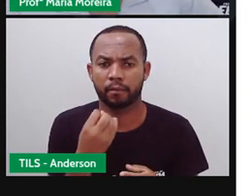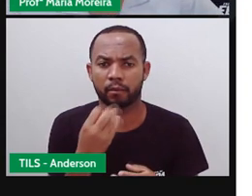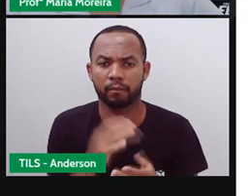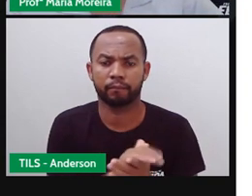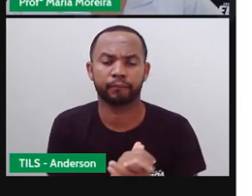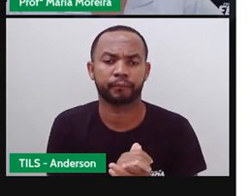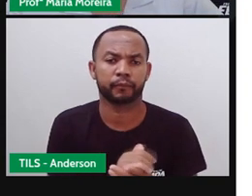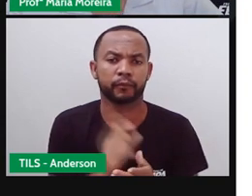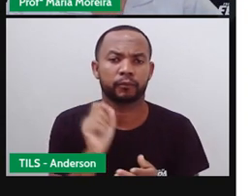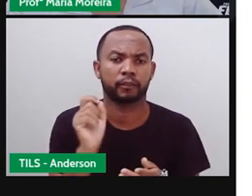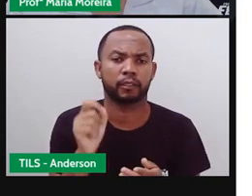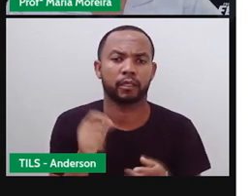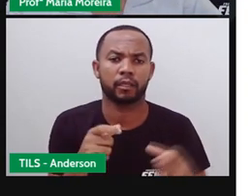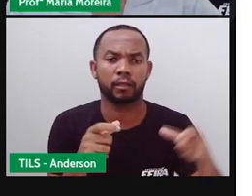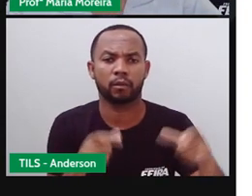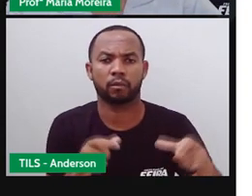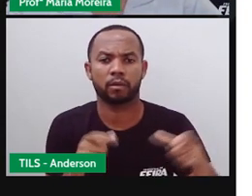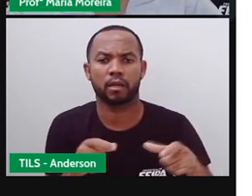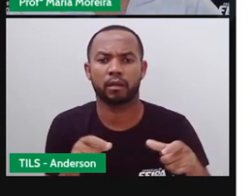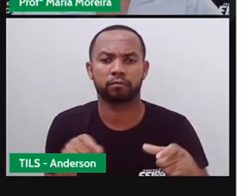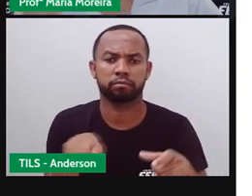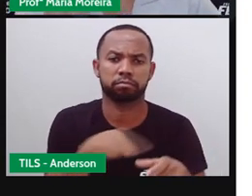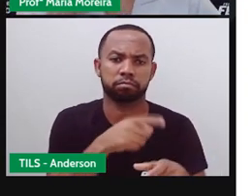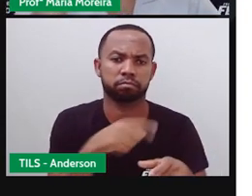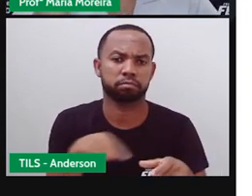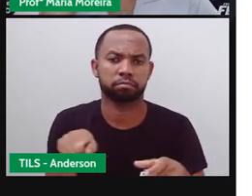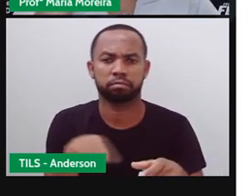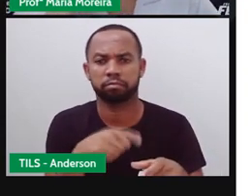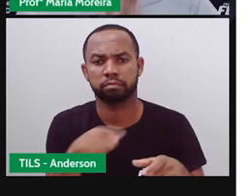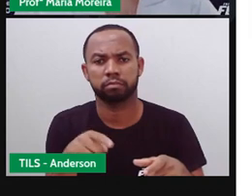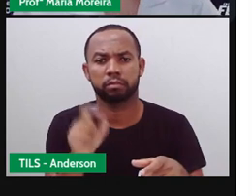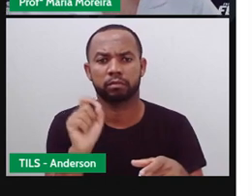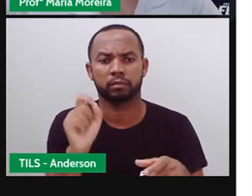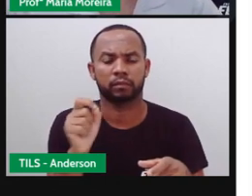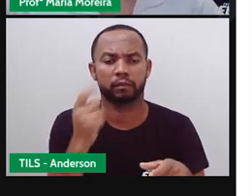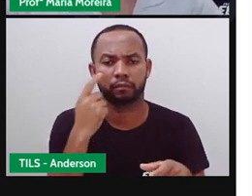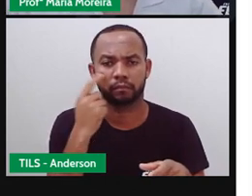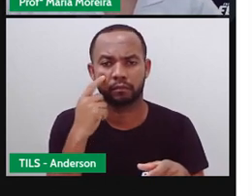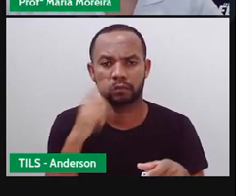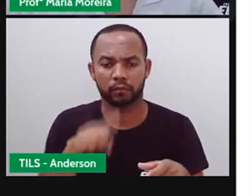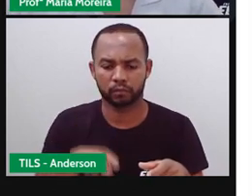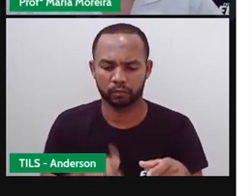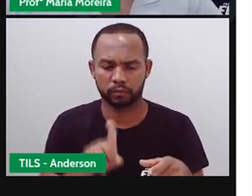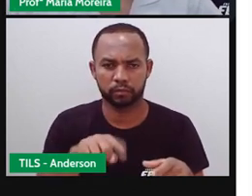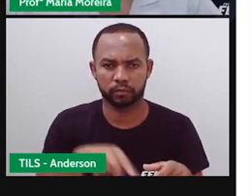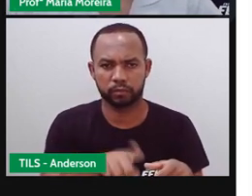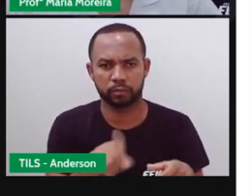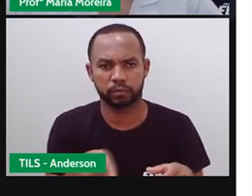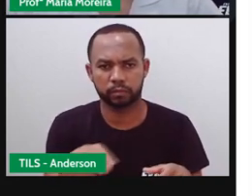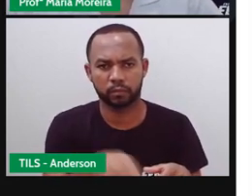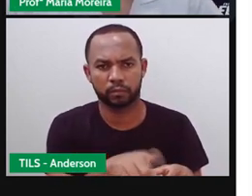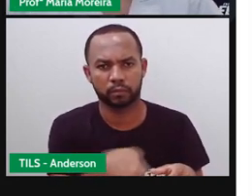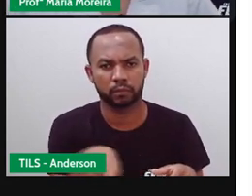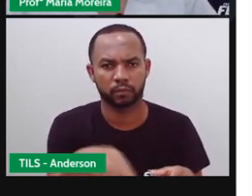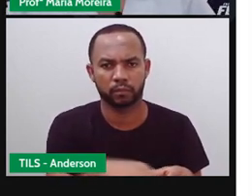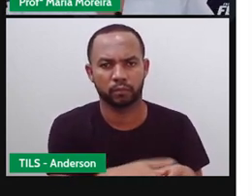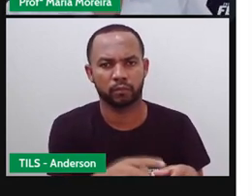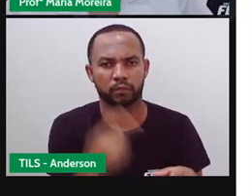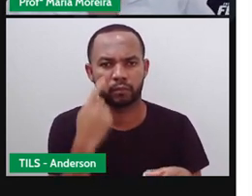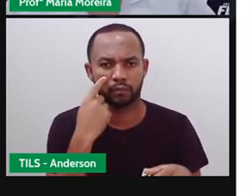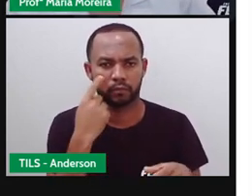pergunta da sua locomoção né isso como as suas melhores elas não aí fazendo os túneis com uma pro falou com vocês